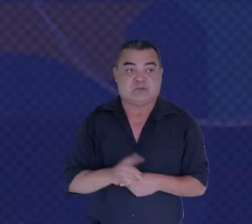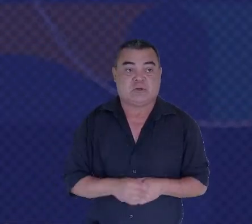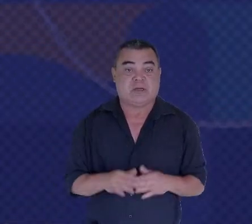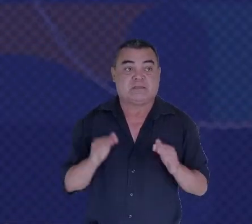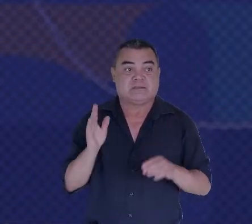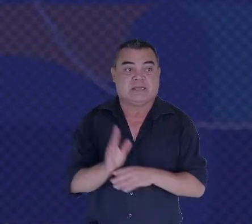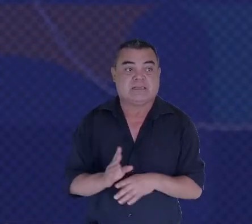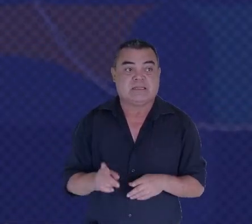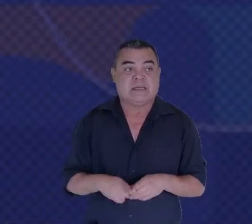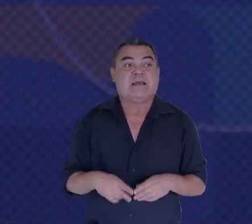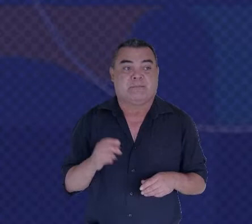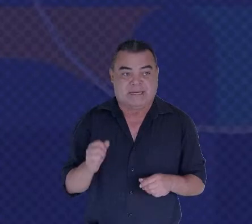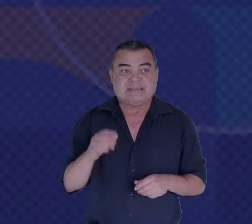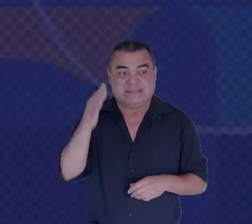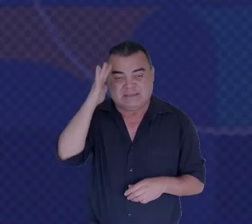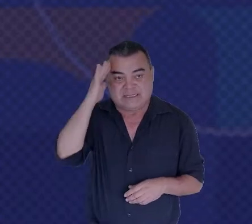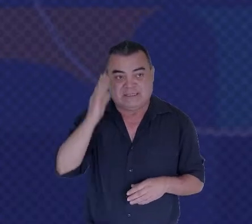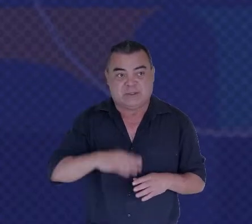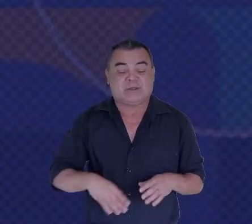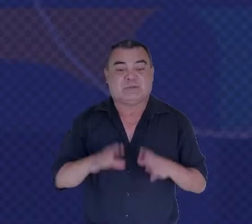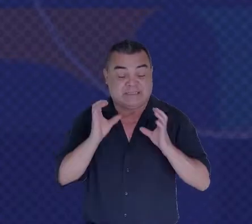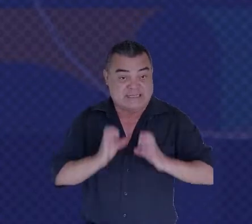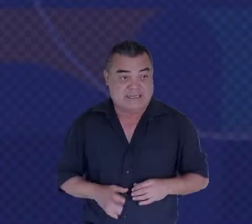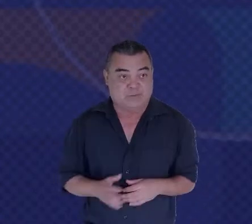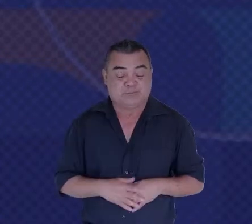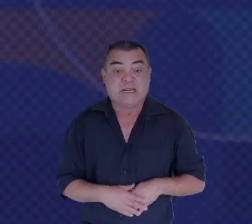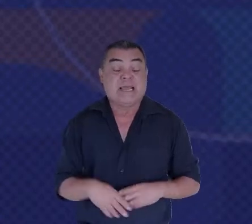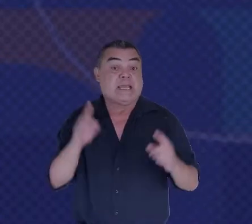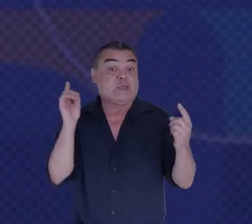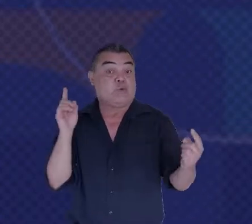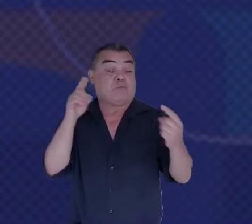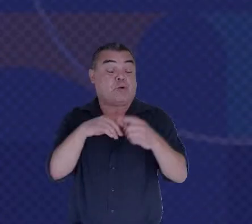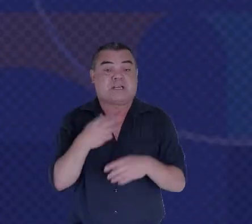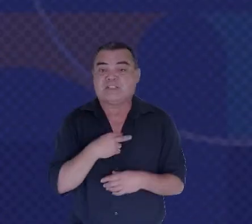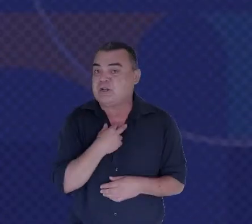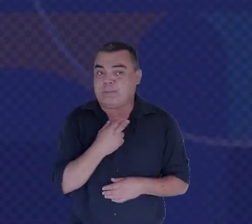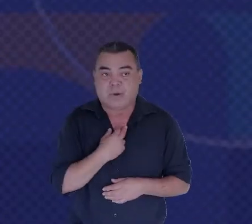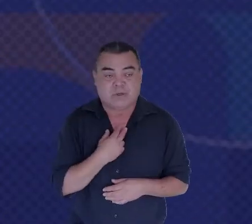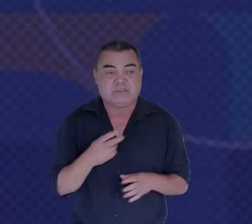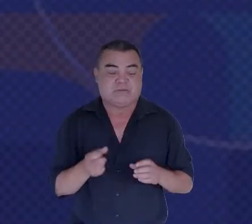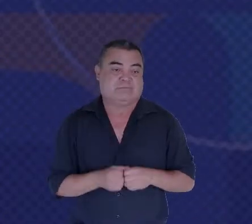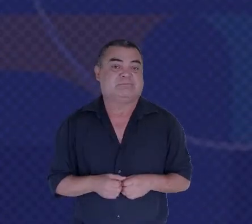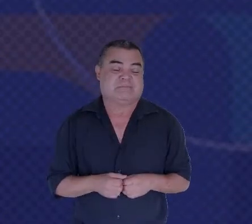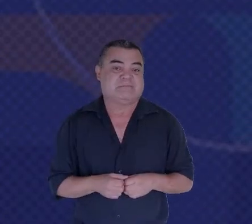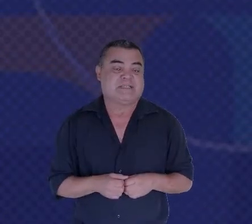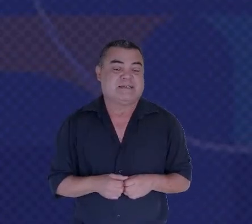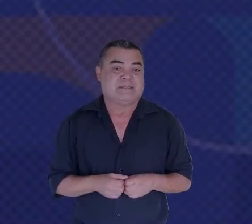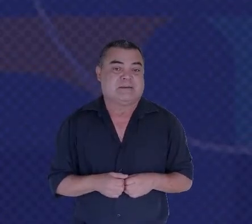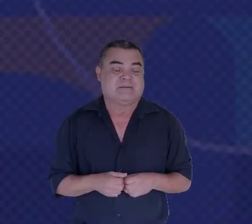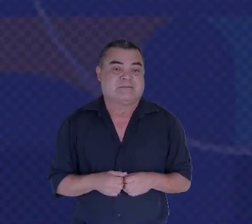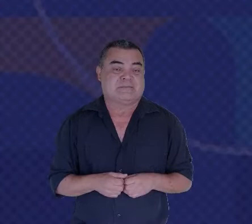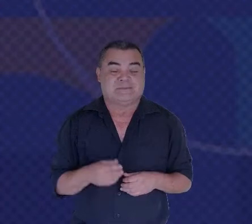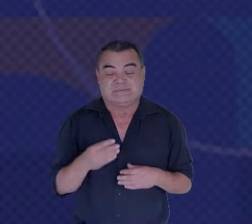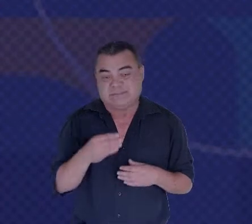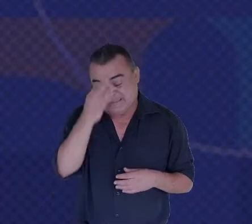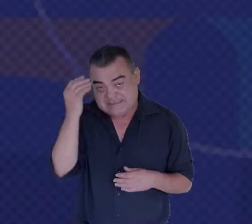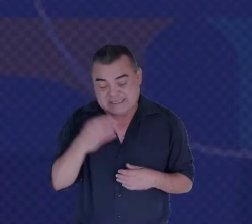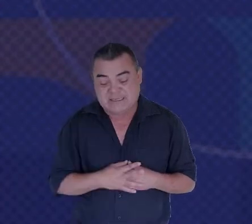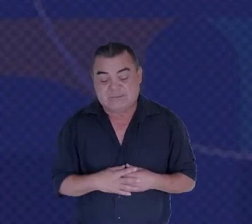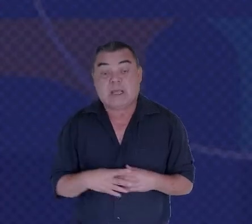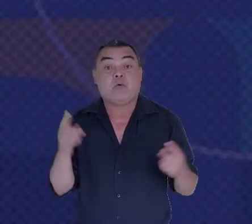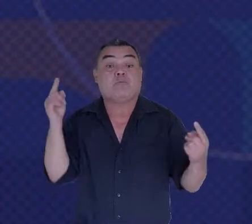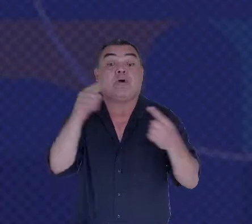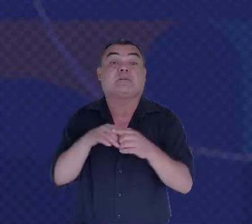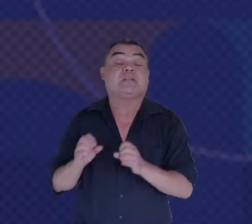atendendo mas entendam os cidadãos e o foco que a gente não pode deixar de ter como foi dito o painel de ontem o